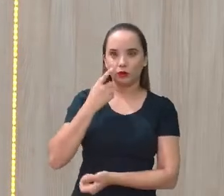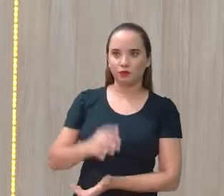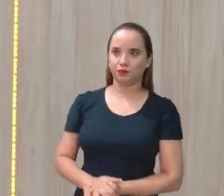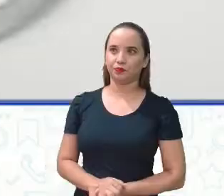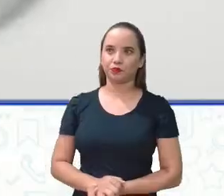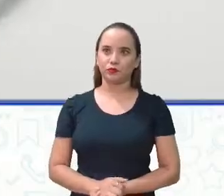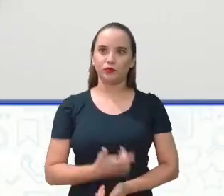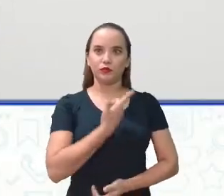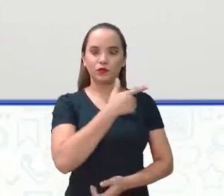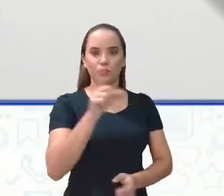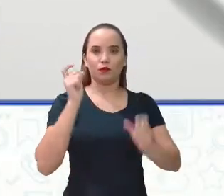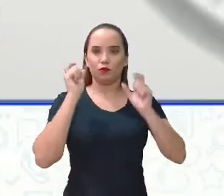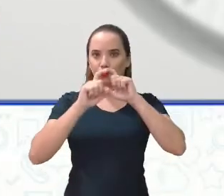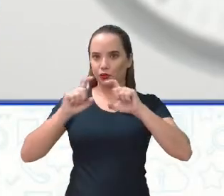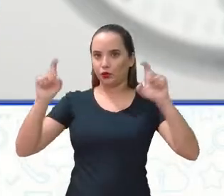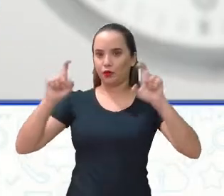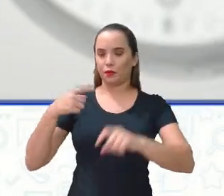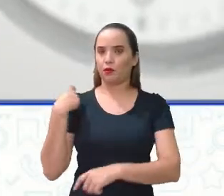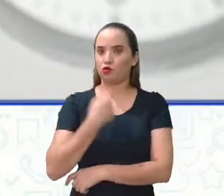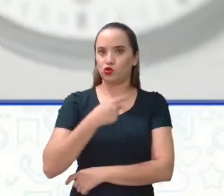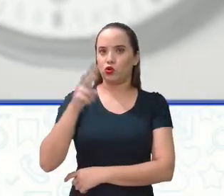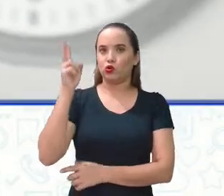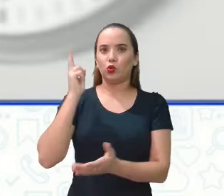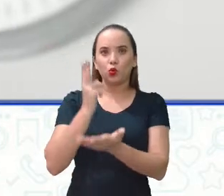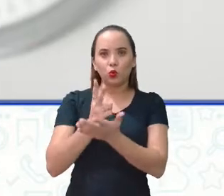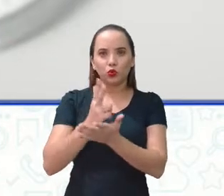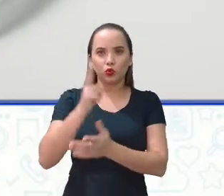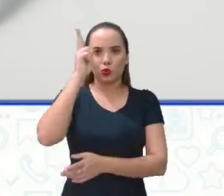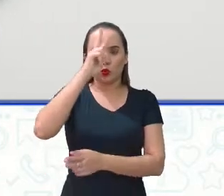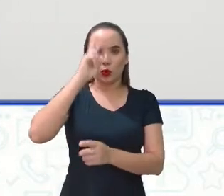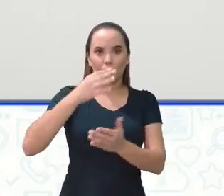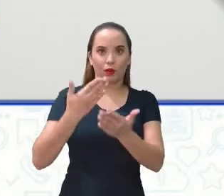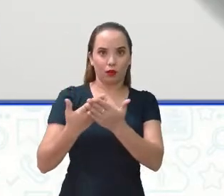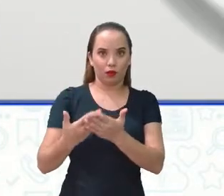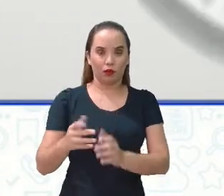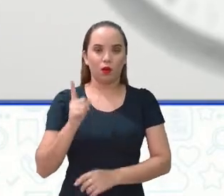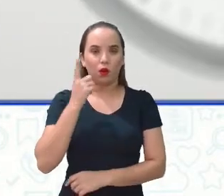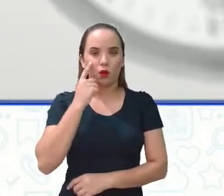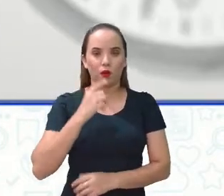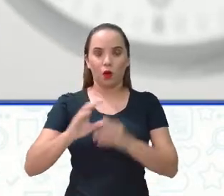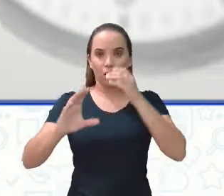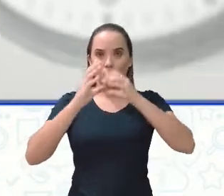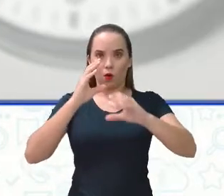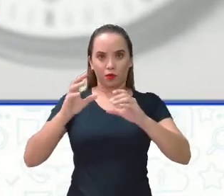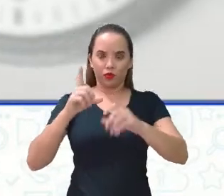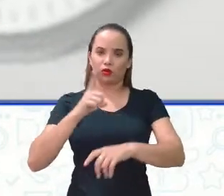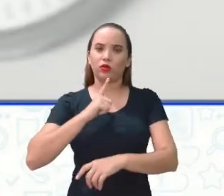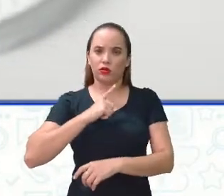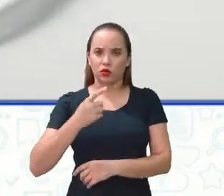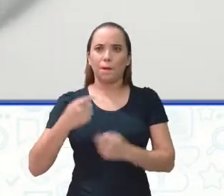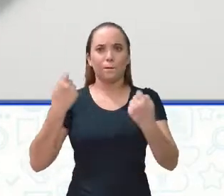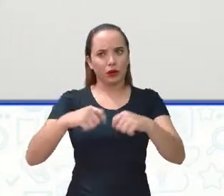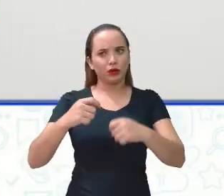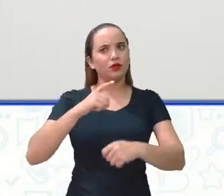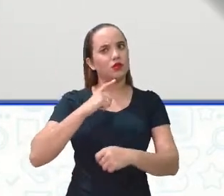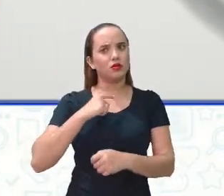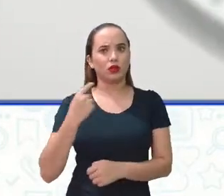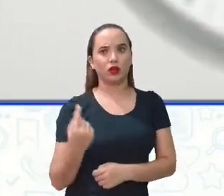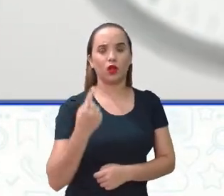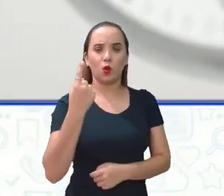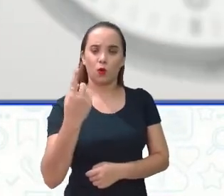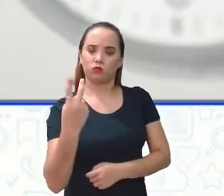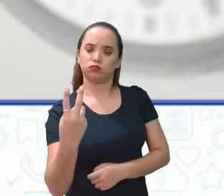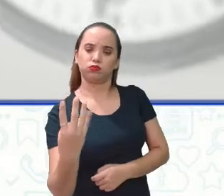Outra questão para a gente continuar relembrando a aula passada é que a comunicação envolve a participação de duas ou mais pessoas e a mensagem é